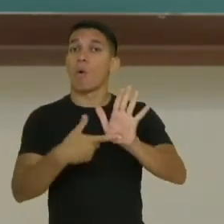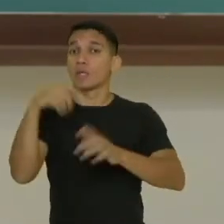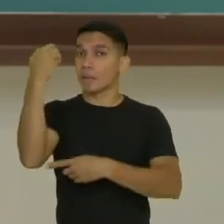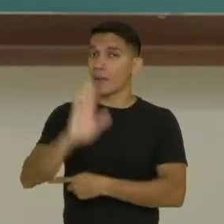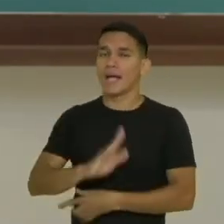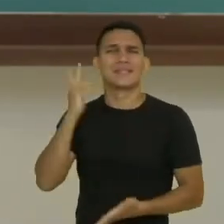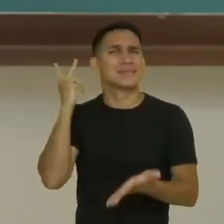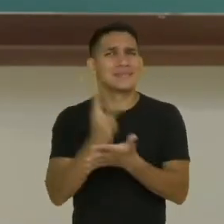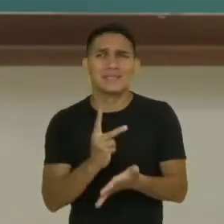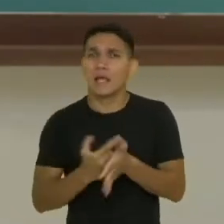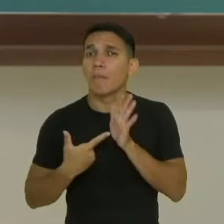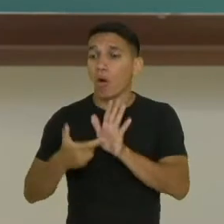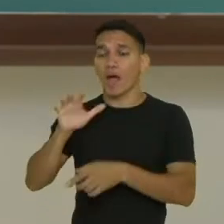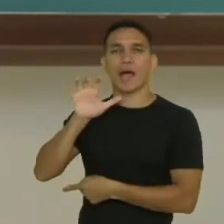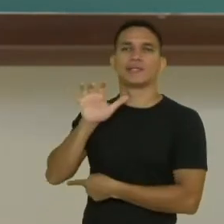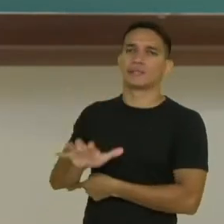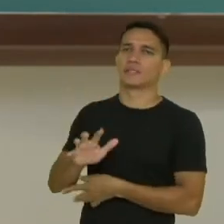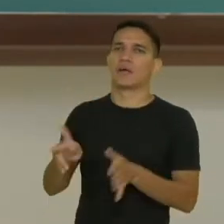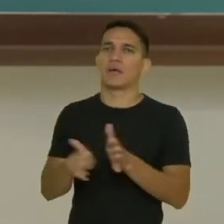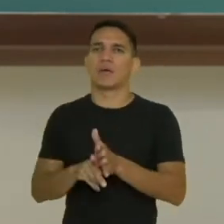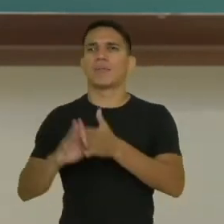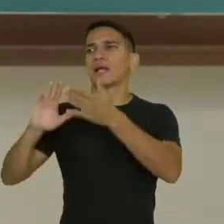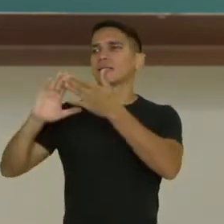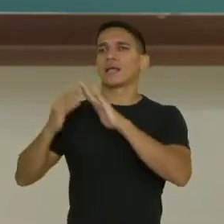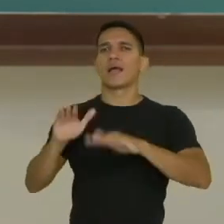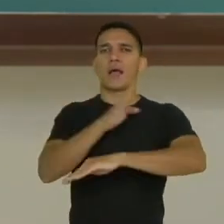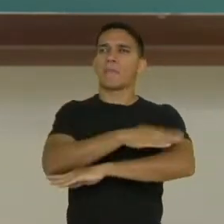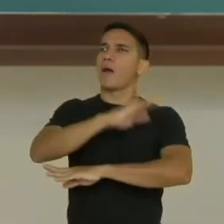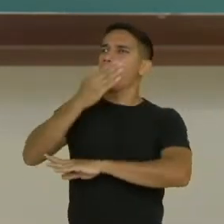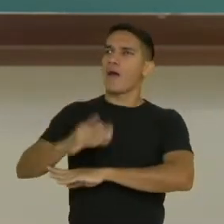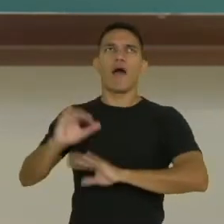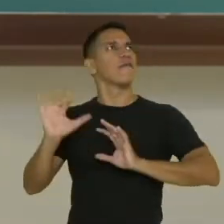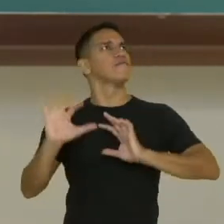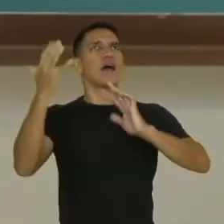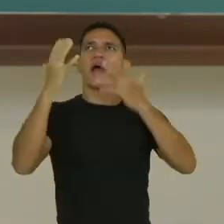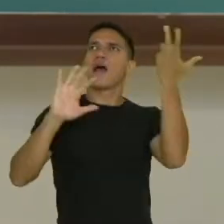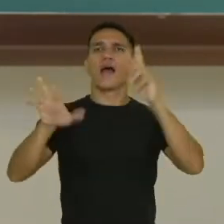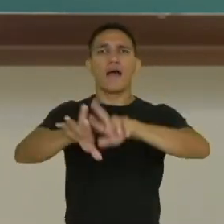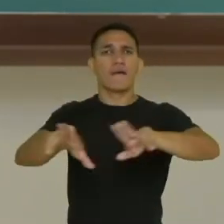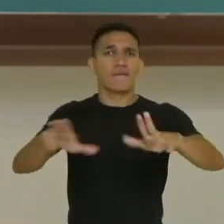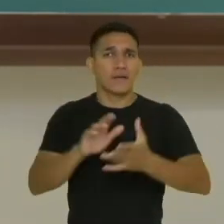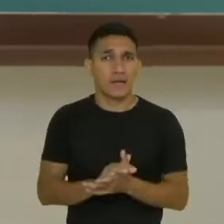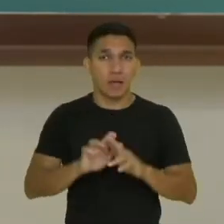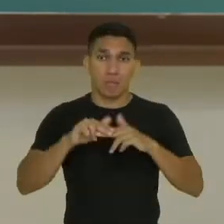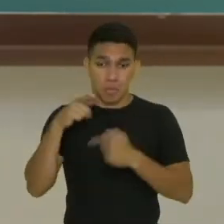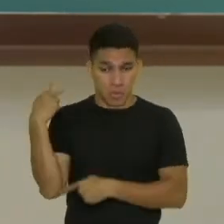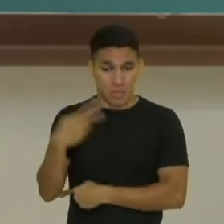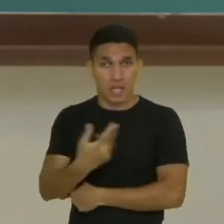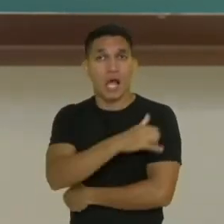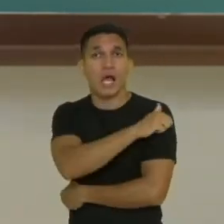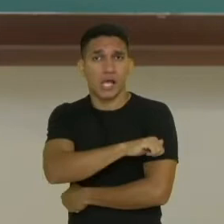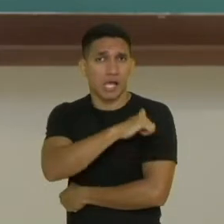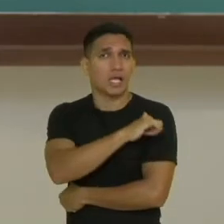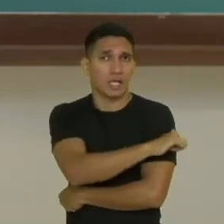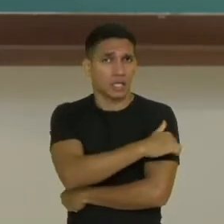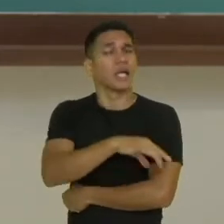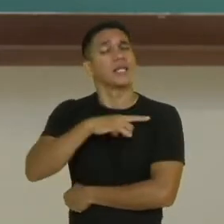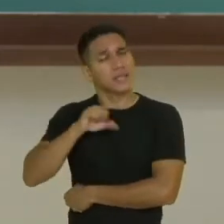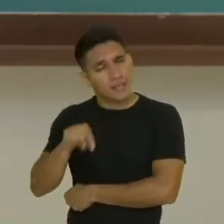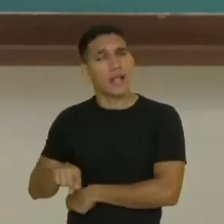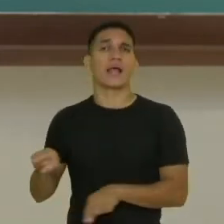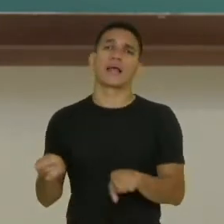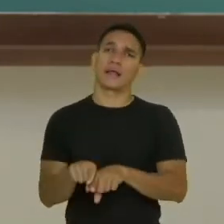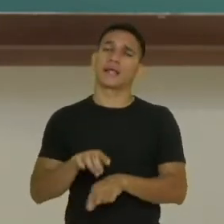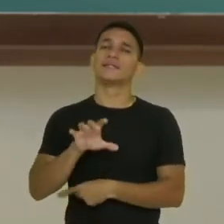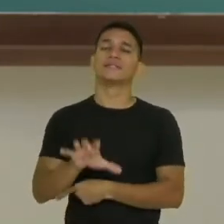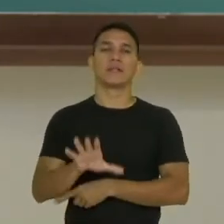é sempre retratado daquele jeito, com morros, festas, enfim. E o Rio de Janeiro, de fato, tem um pouco disso. É